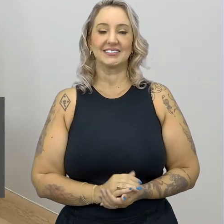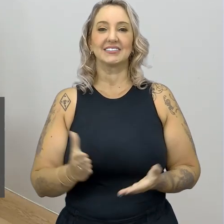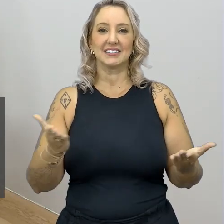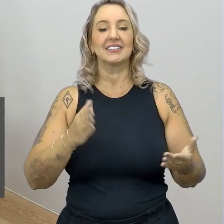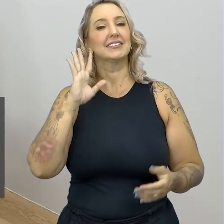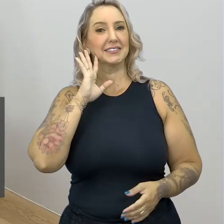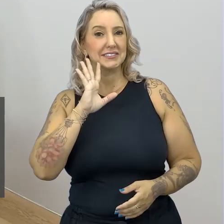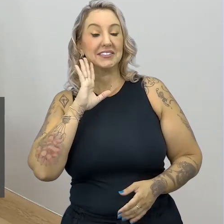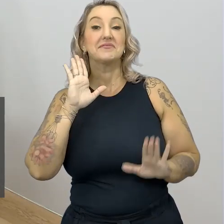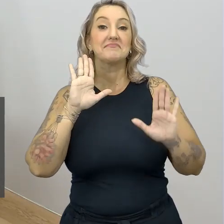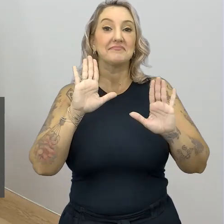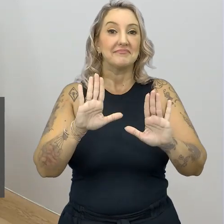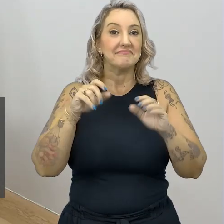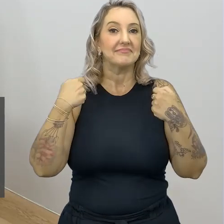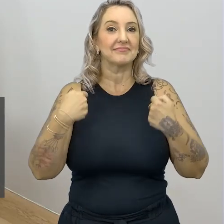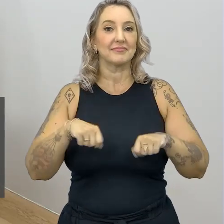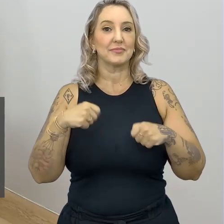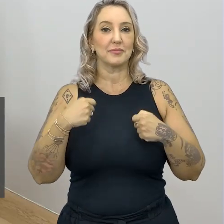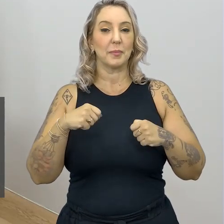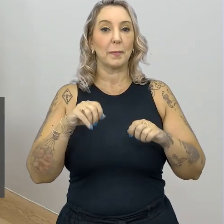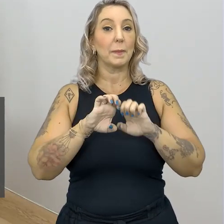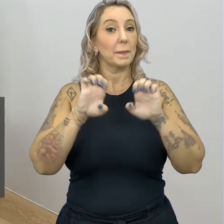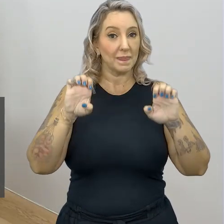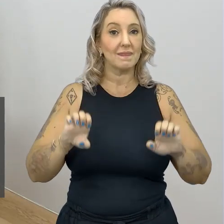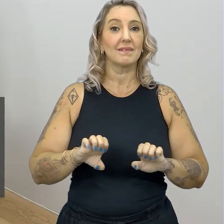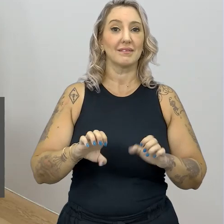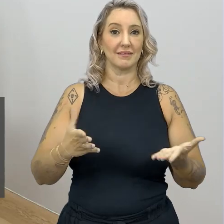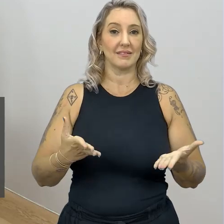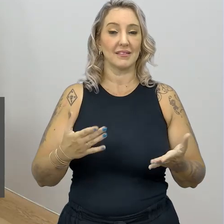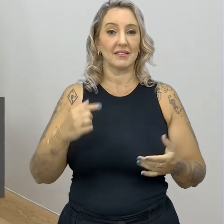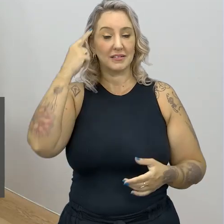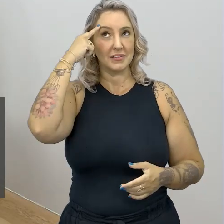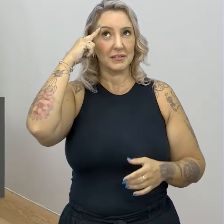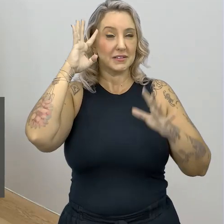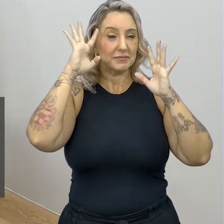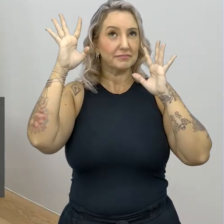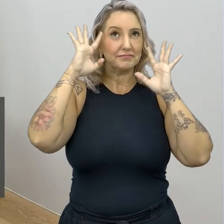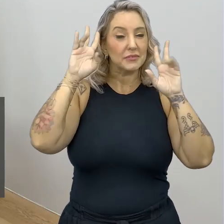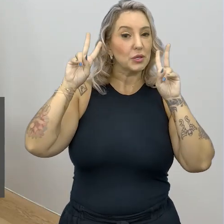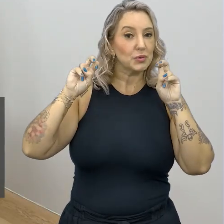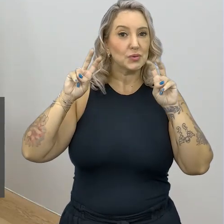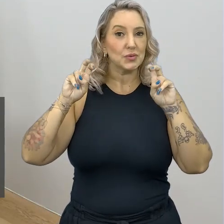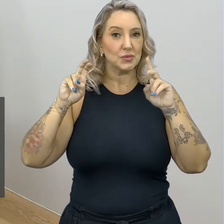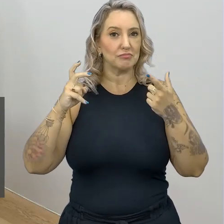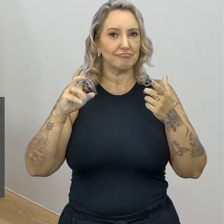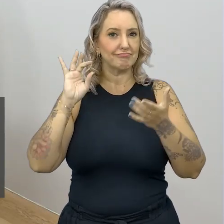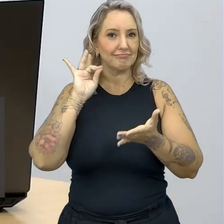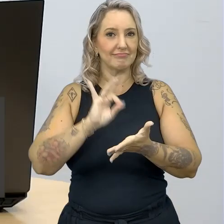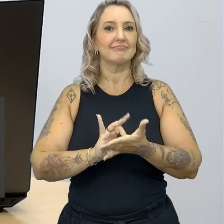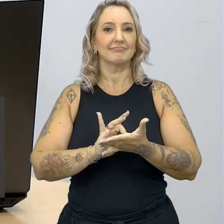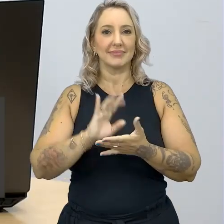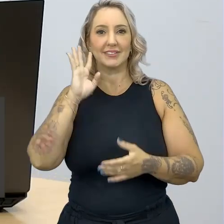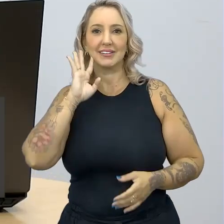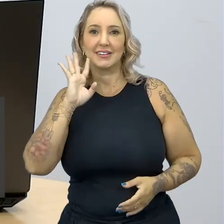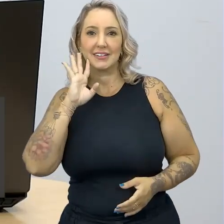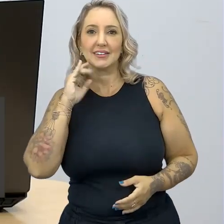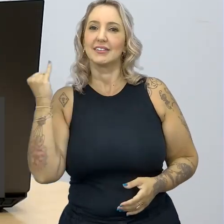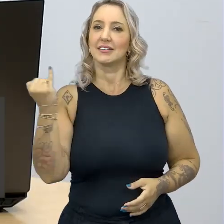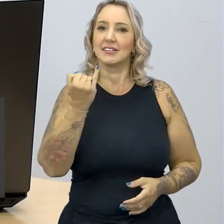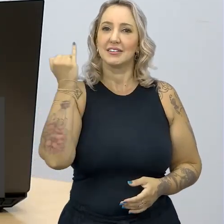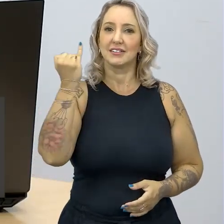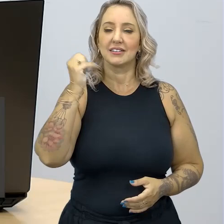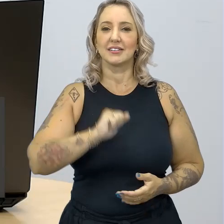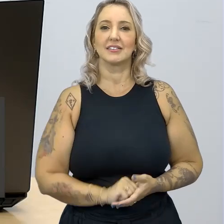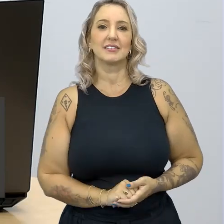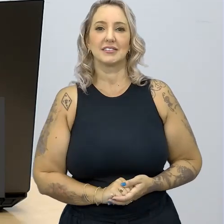é bem bacana, só que ele precisa ter uma estrutura. Então ele precisa refletir sobre. Realmente é bacana, é fundamental. Eu sempre